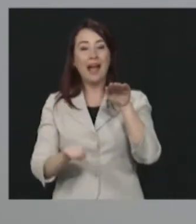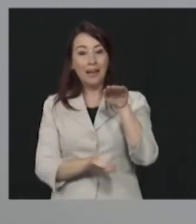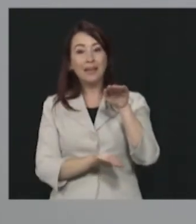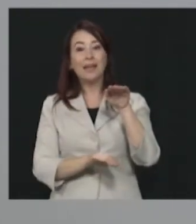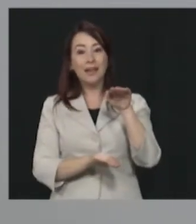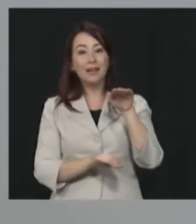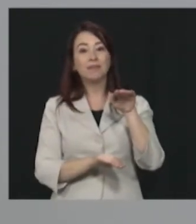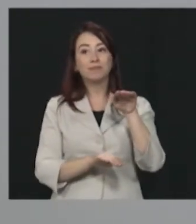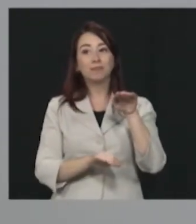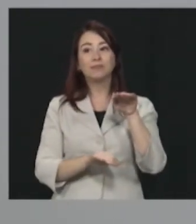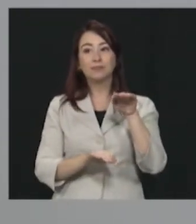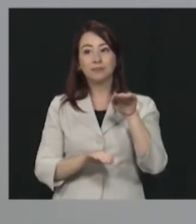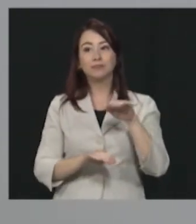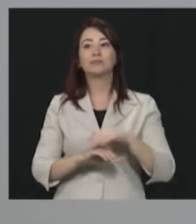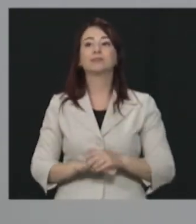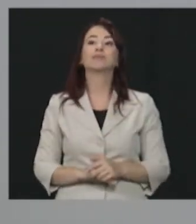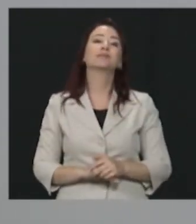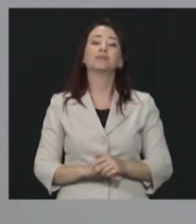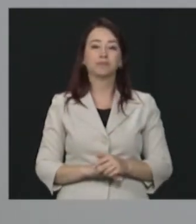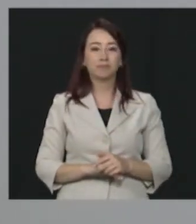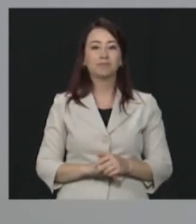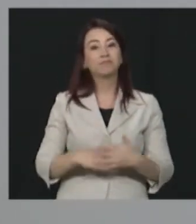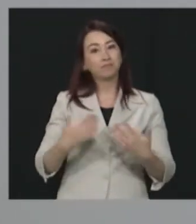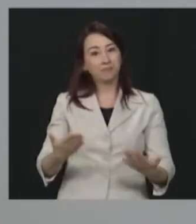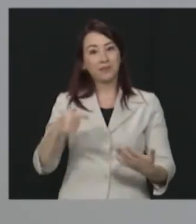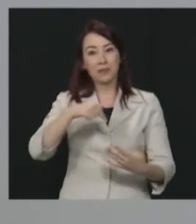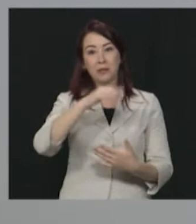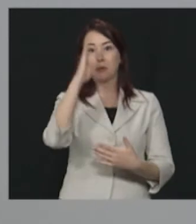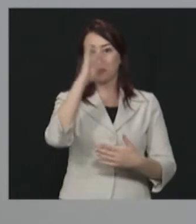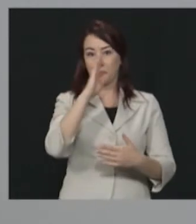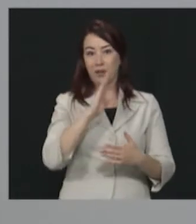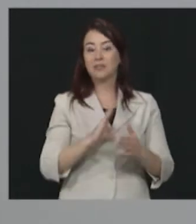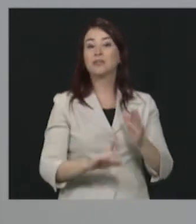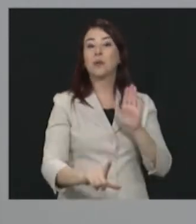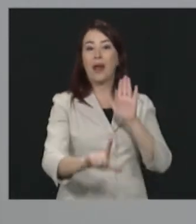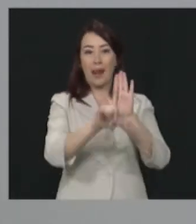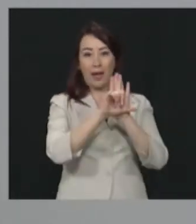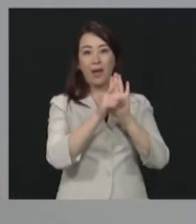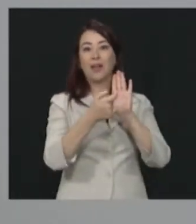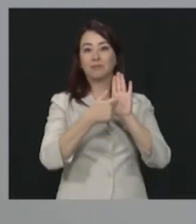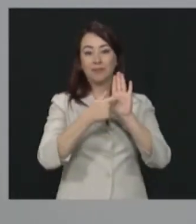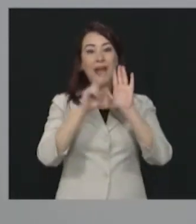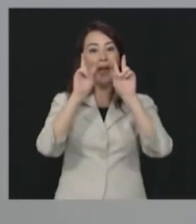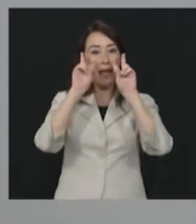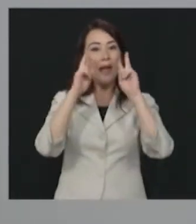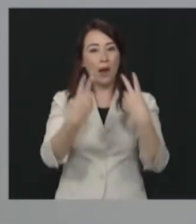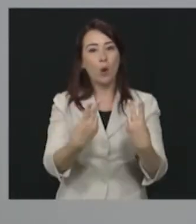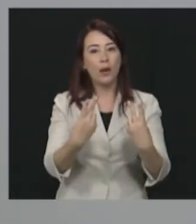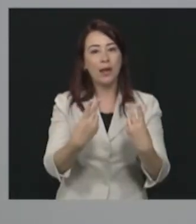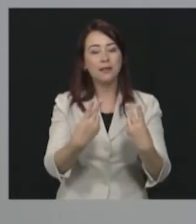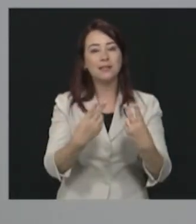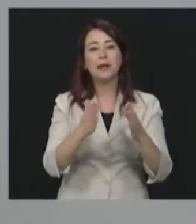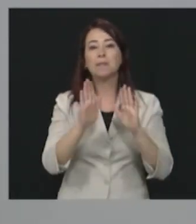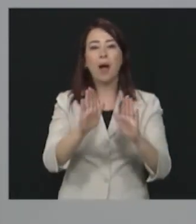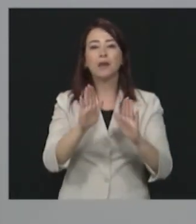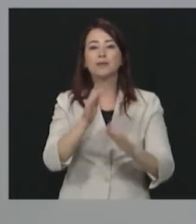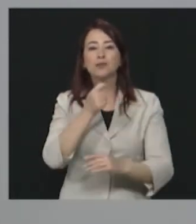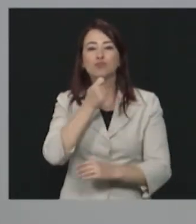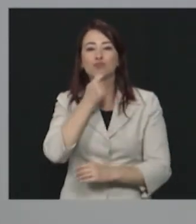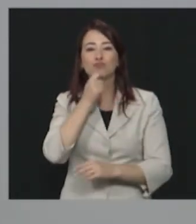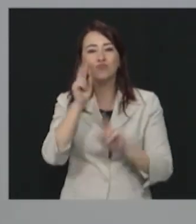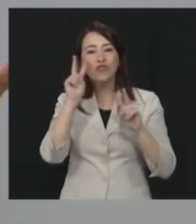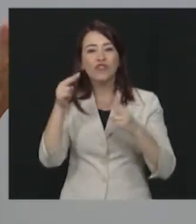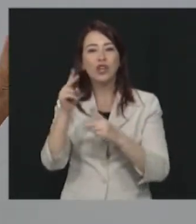A quem? Nós Até temos porque uma, essa formação nós é temos, recente. Nós temos uma lei que reconhece a língua, mas o direito linguístico do surdo, ele